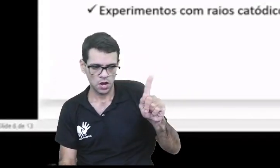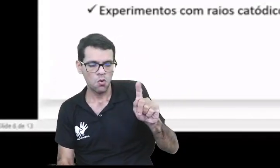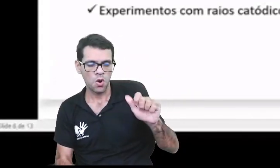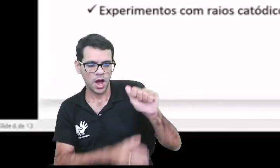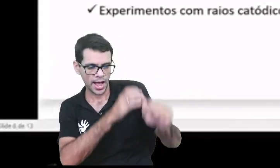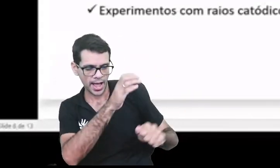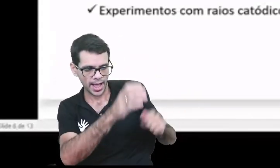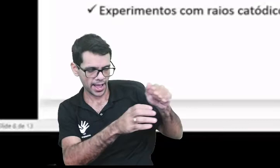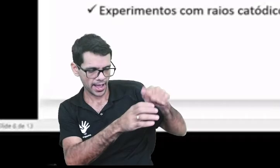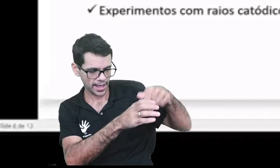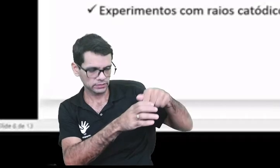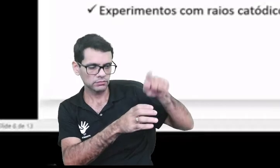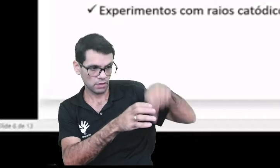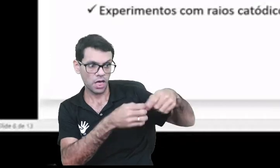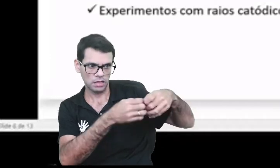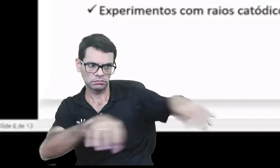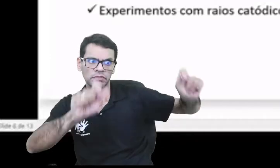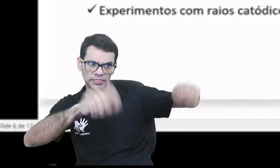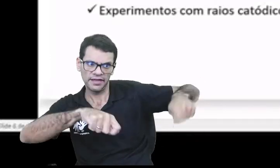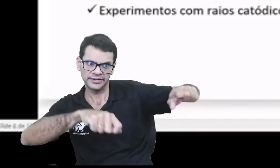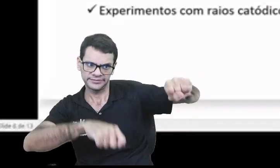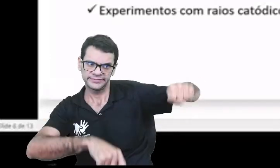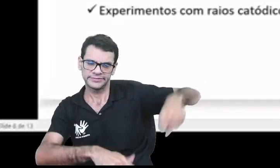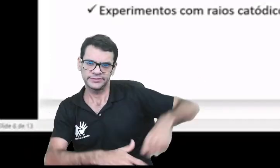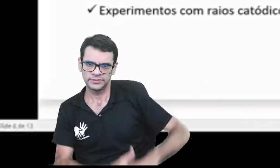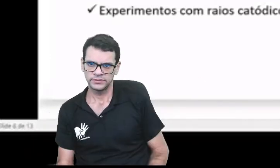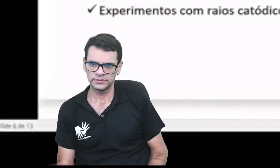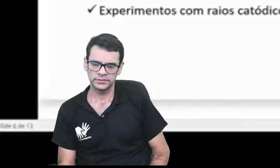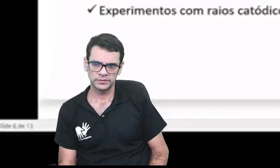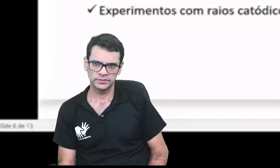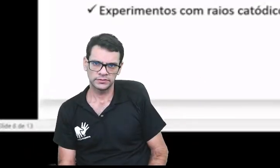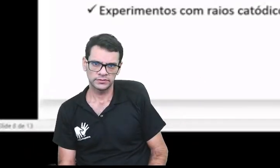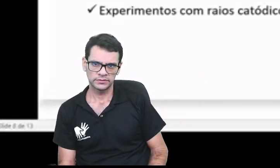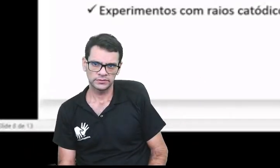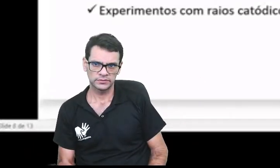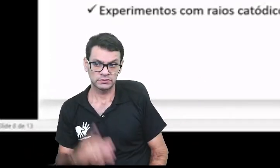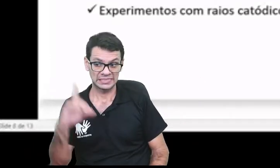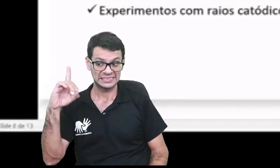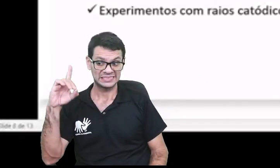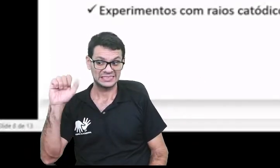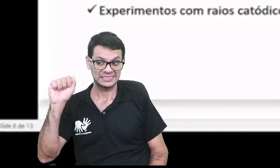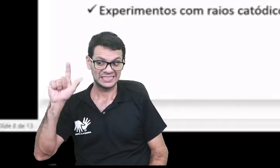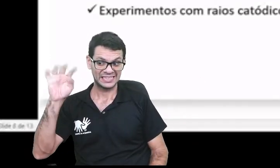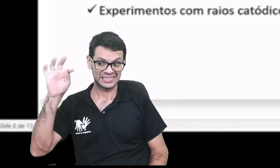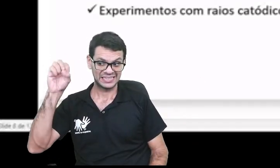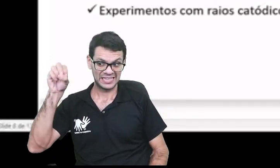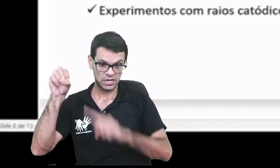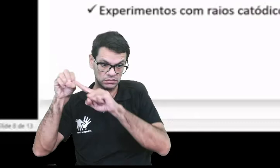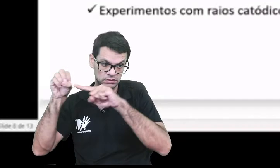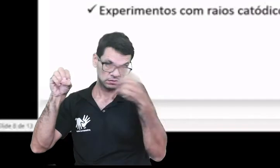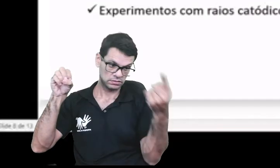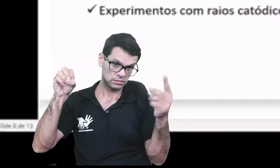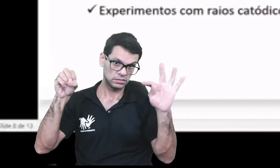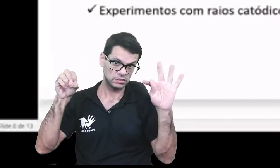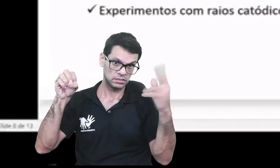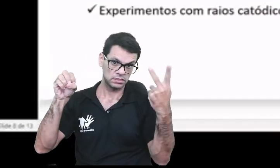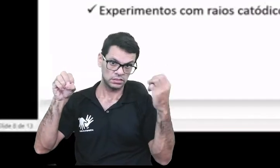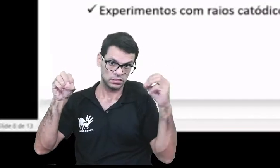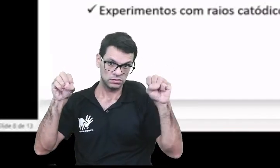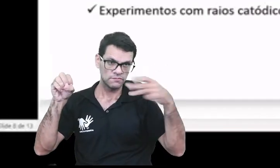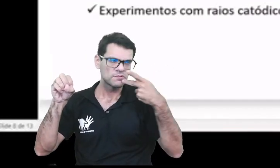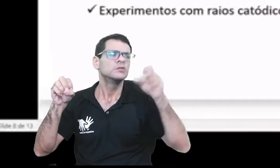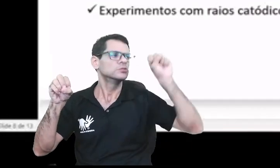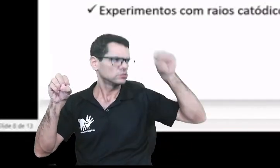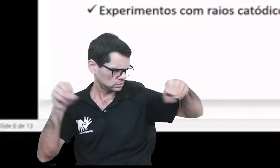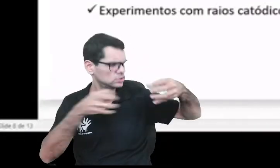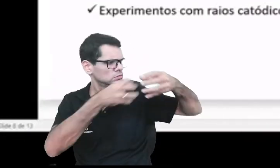átomo ele é divisível. Então, de Dalton para Thomson, já teve essa mudança, né? O átomo ele é